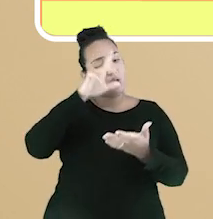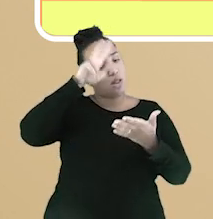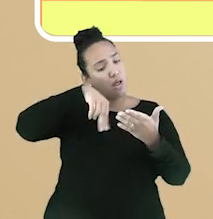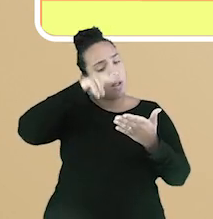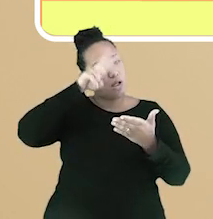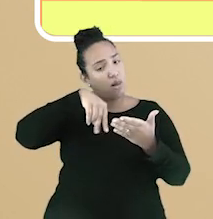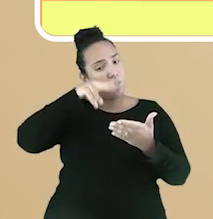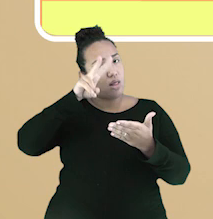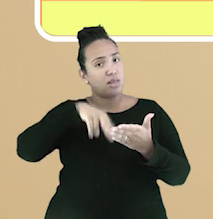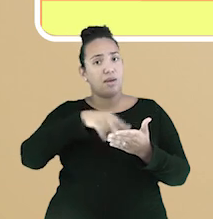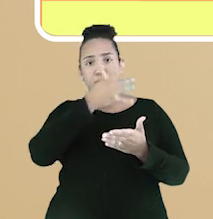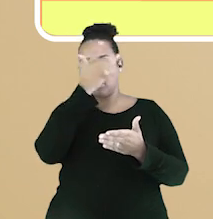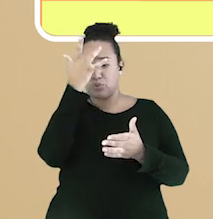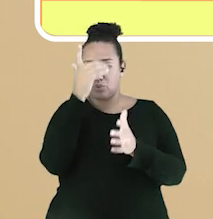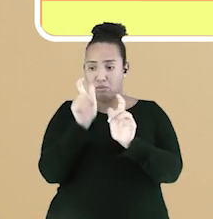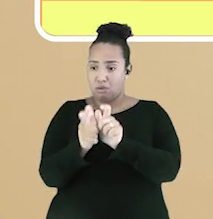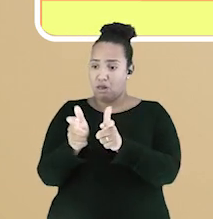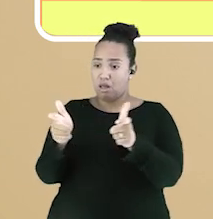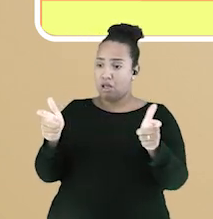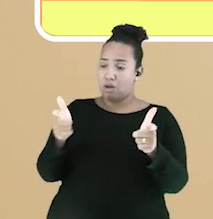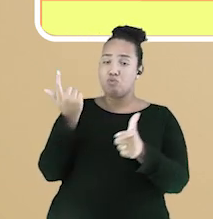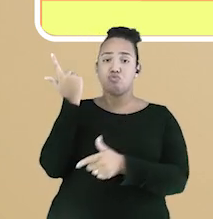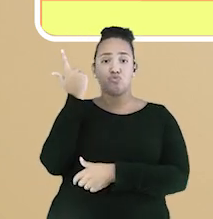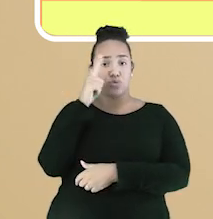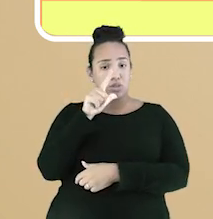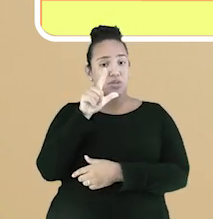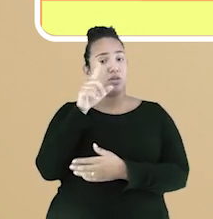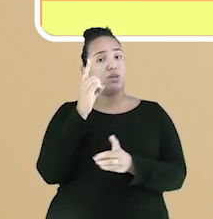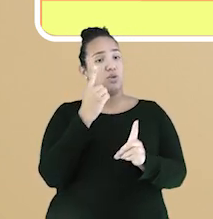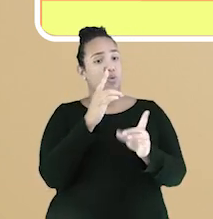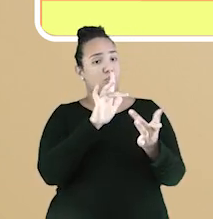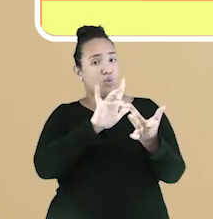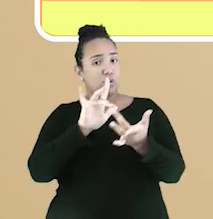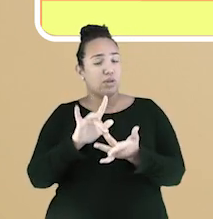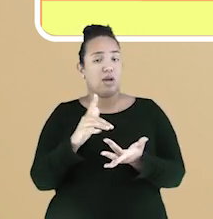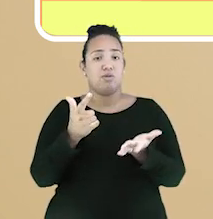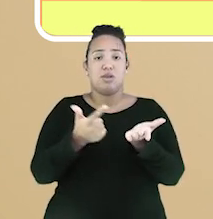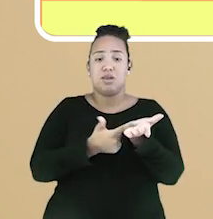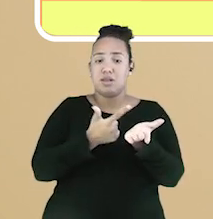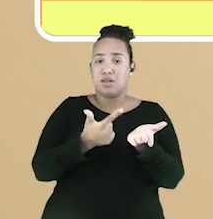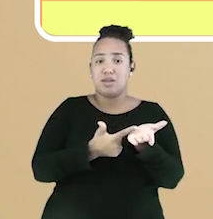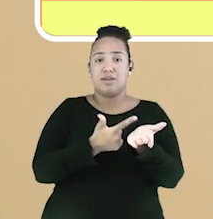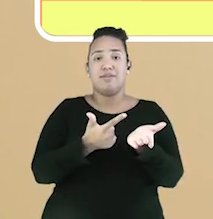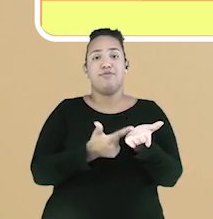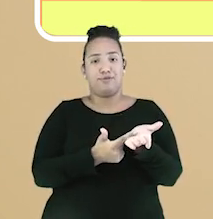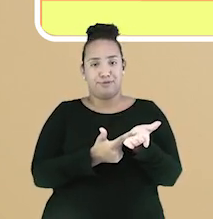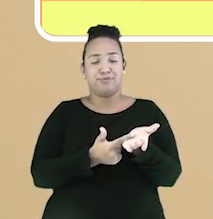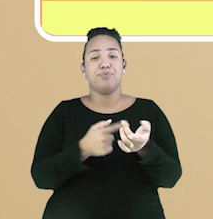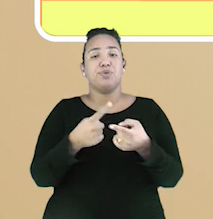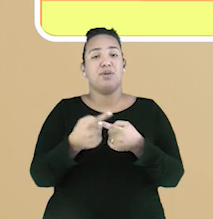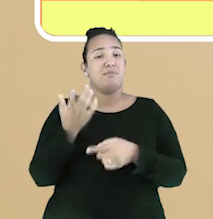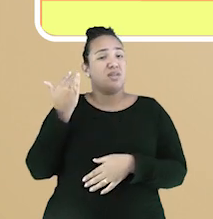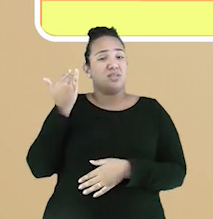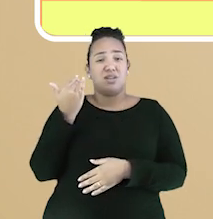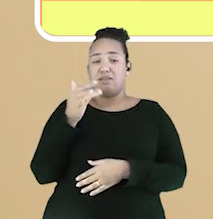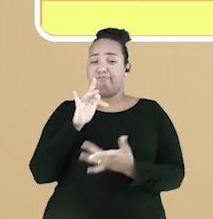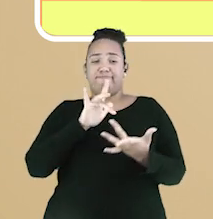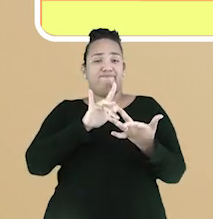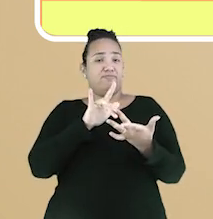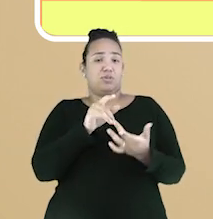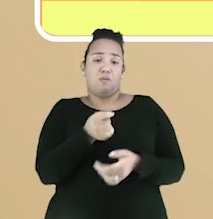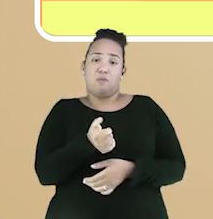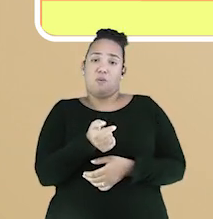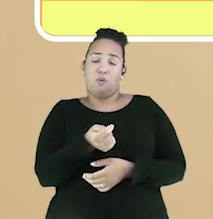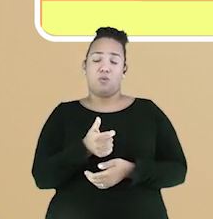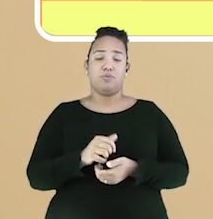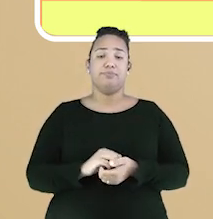leitores, grandes massas de leitores que tinham acesso a livros até então de escassa circulação, bem como a